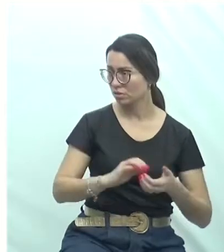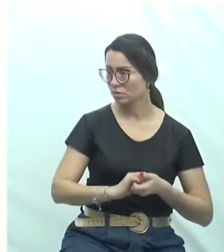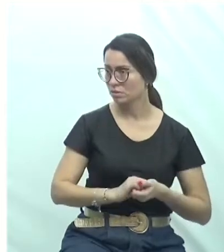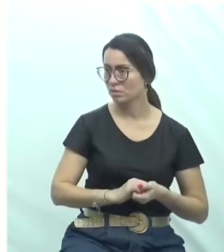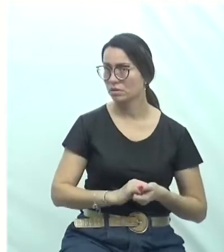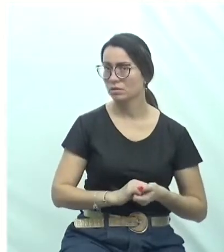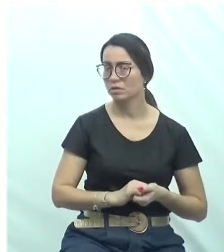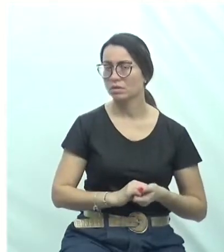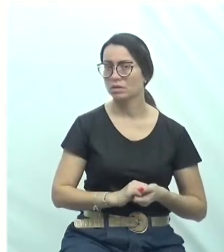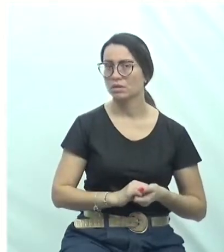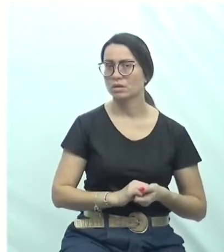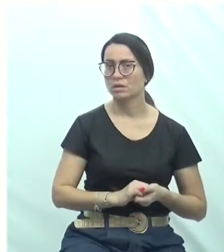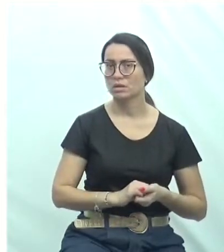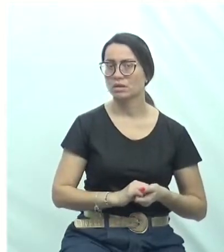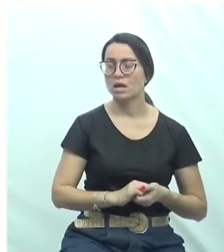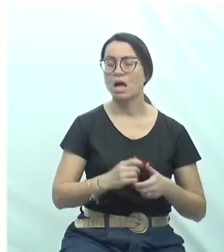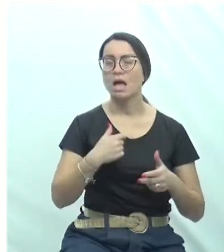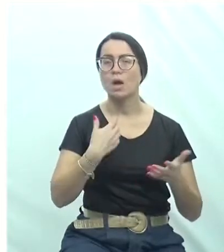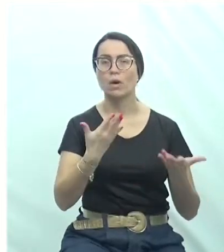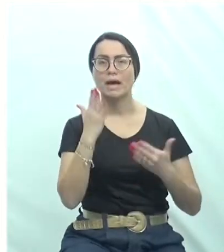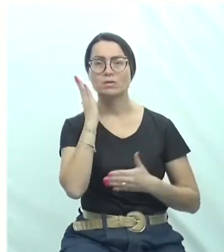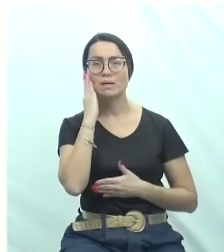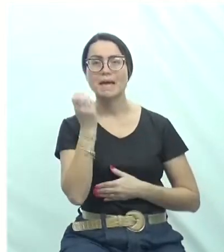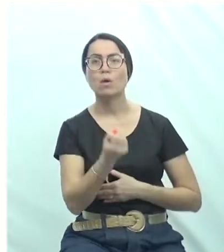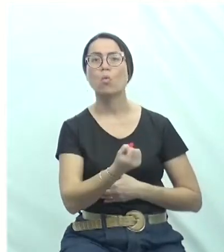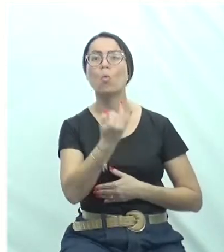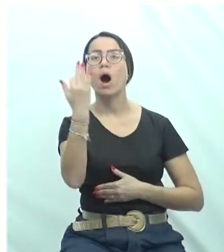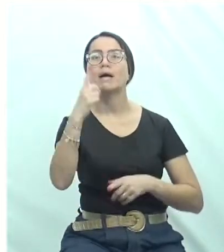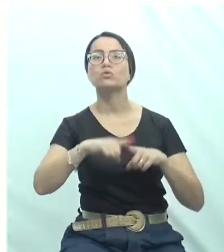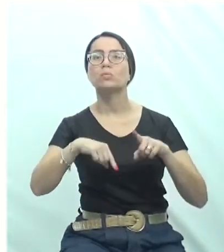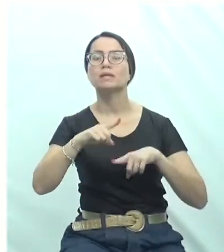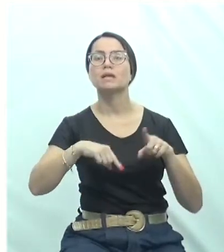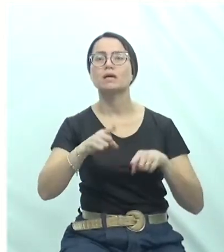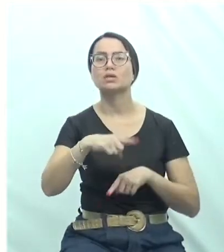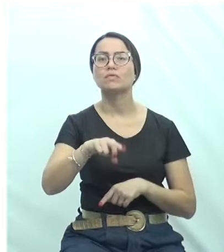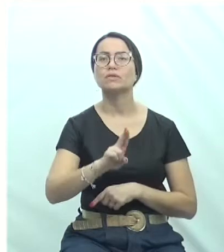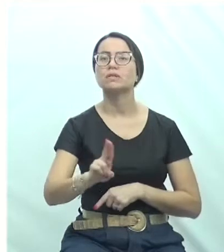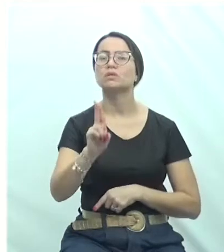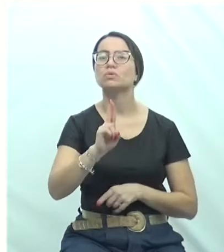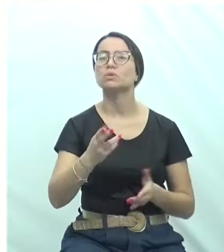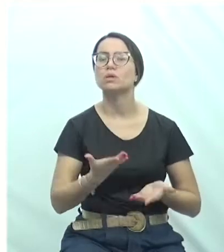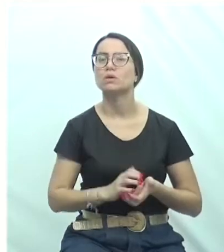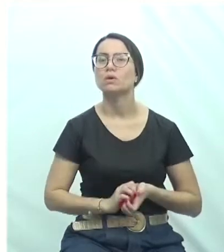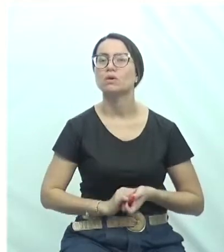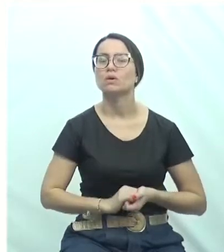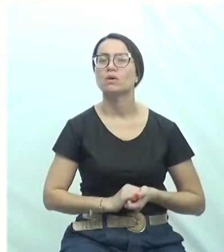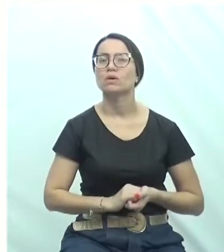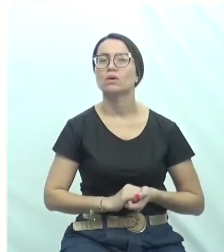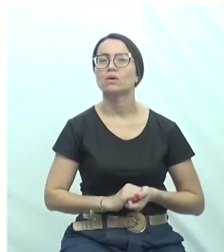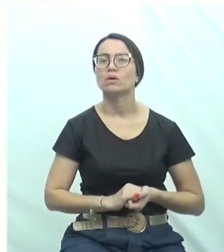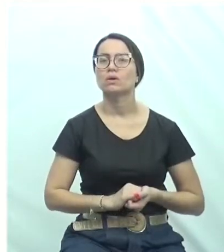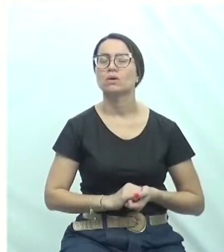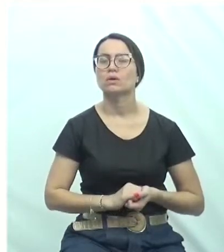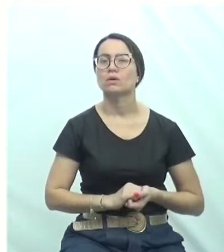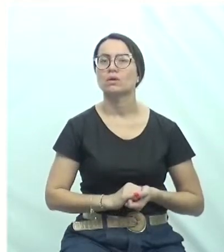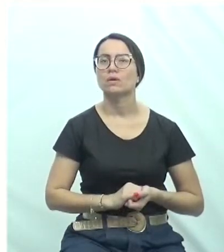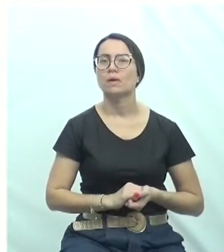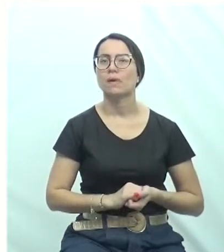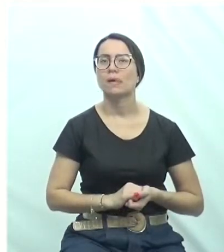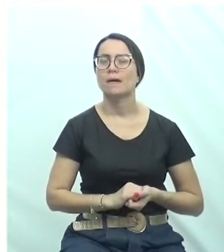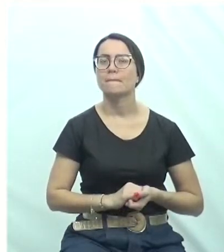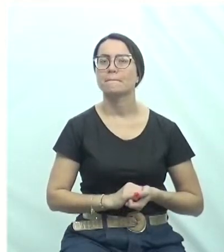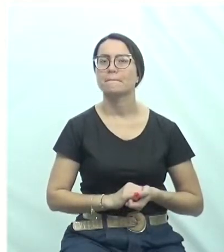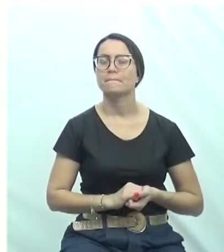eu gostaria de ver quais os equipamentos que vocês usam ali. Por quê? Elas estão... É outra. Elas estão no muro e